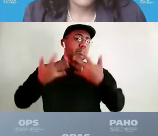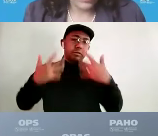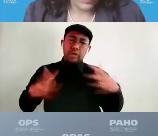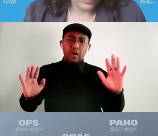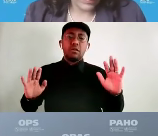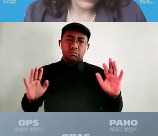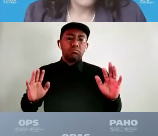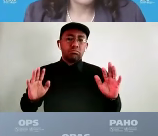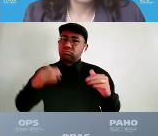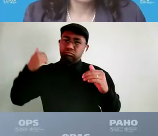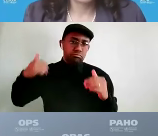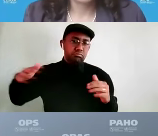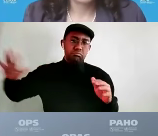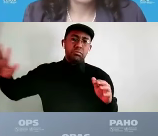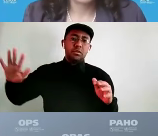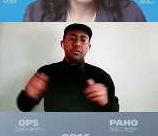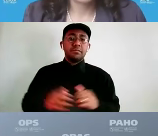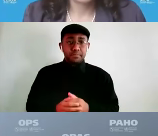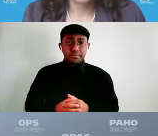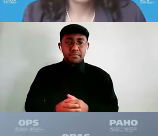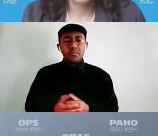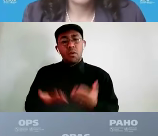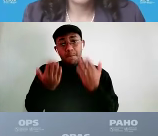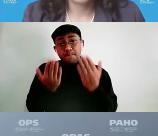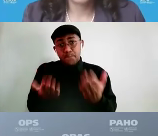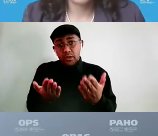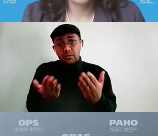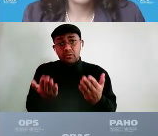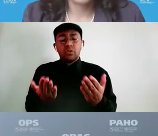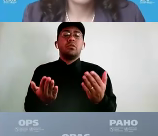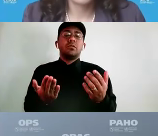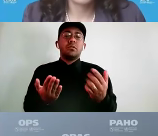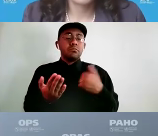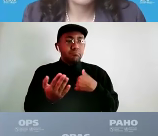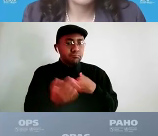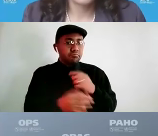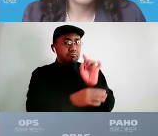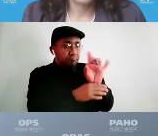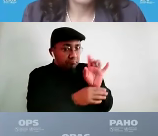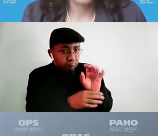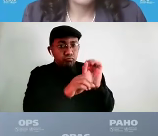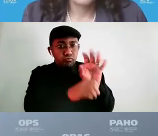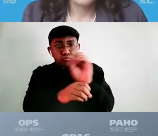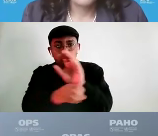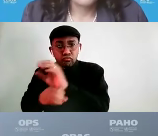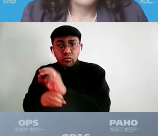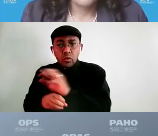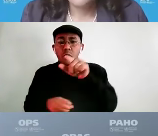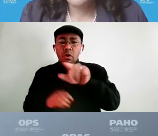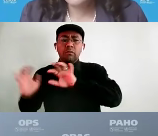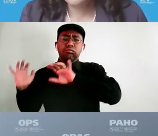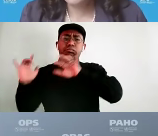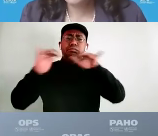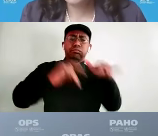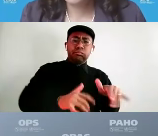familiares e com as pessoas que moram. Por isso, a recomendação é que não vão a eventos massivos,